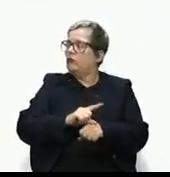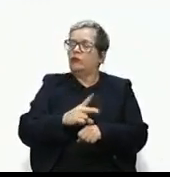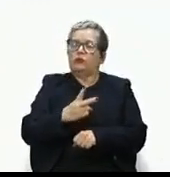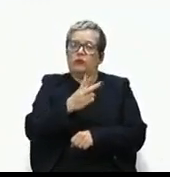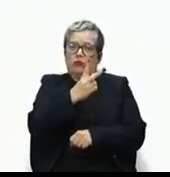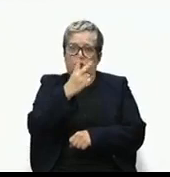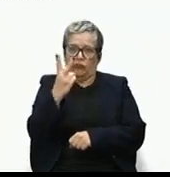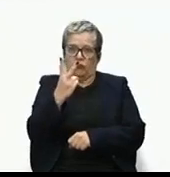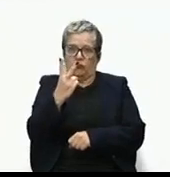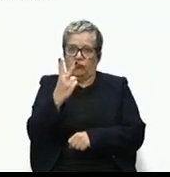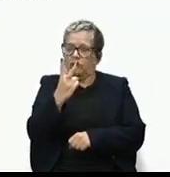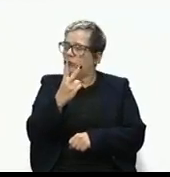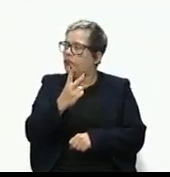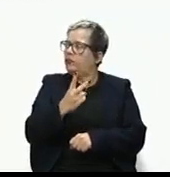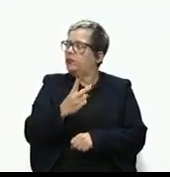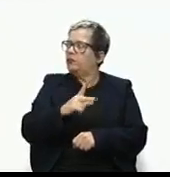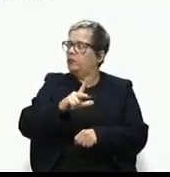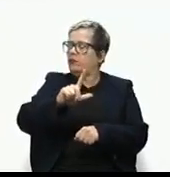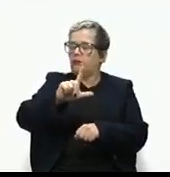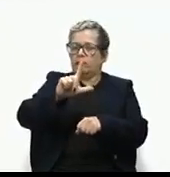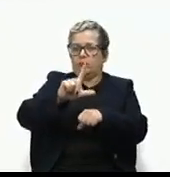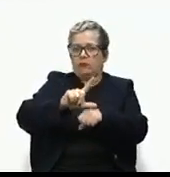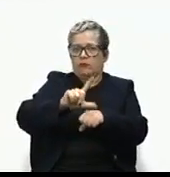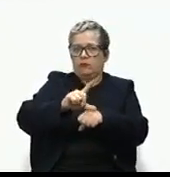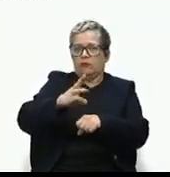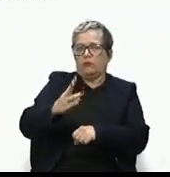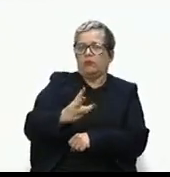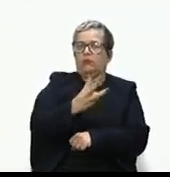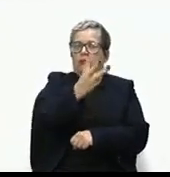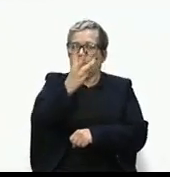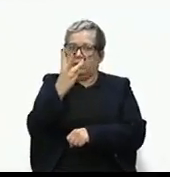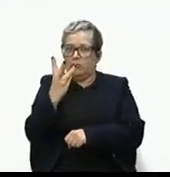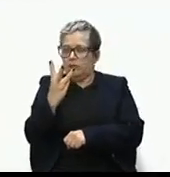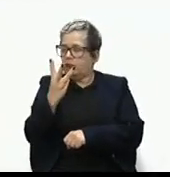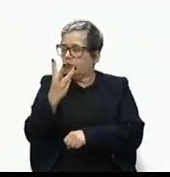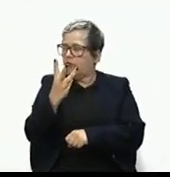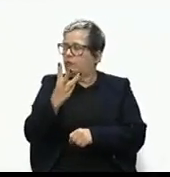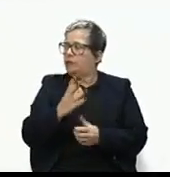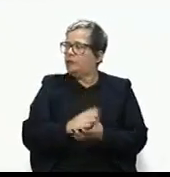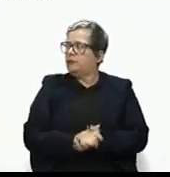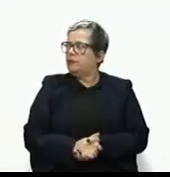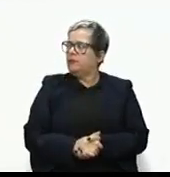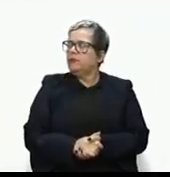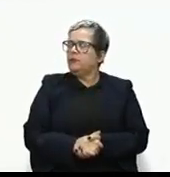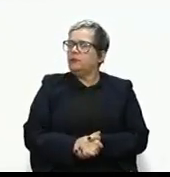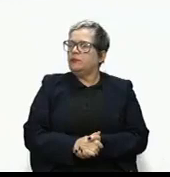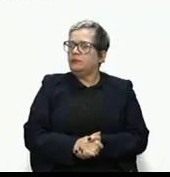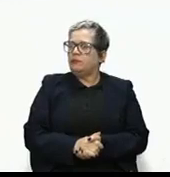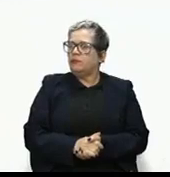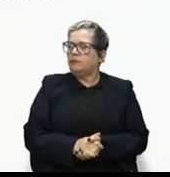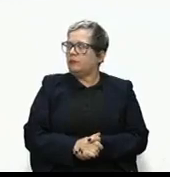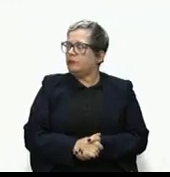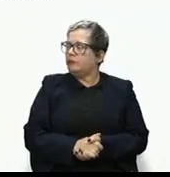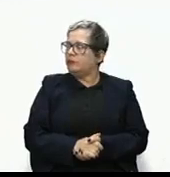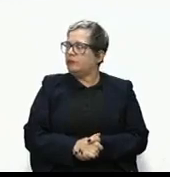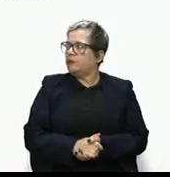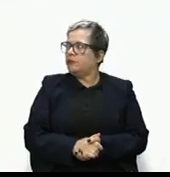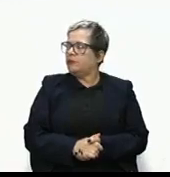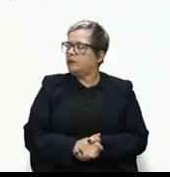loja 2 e a loja 3.